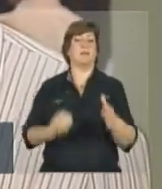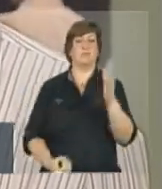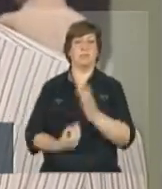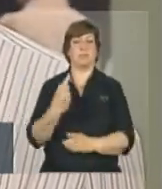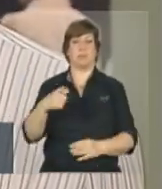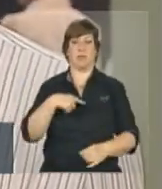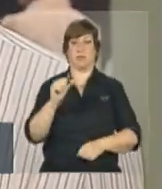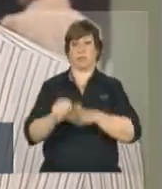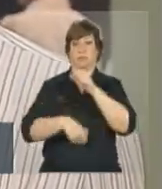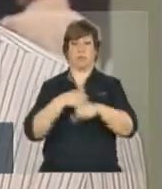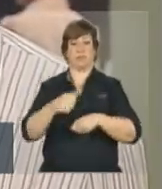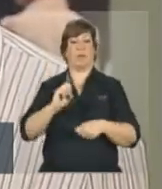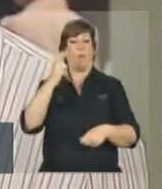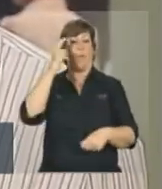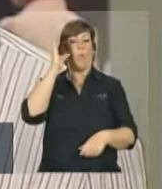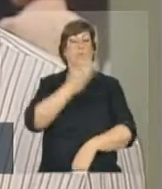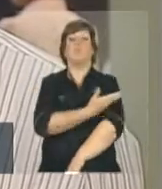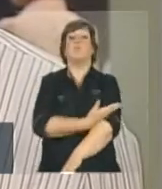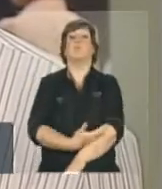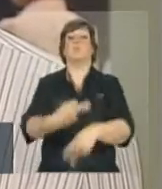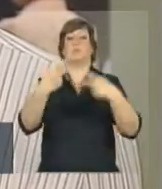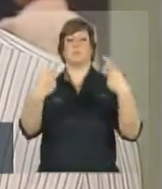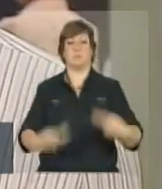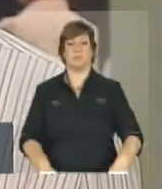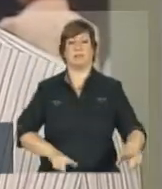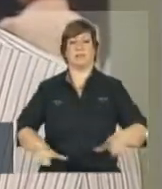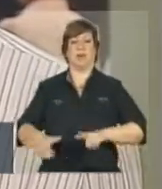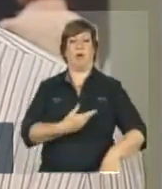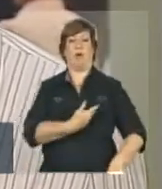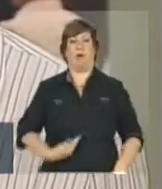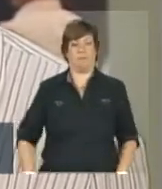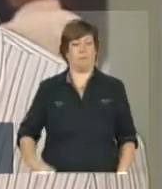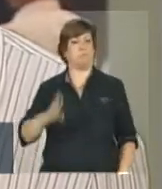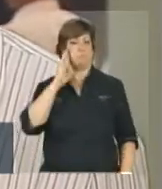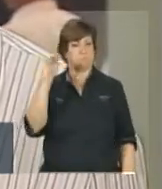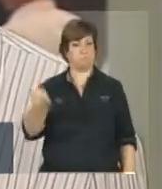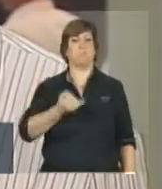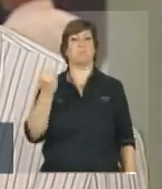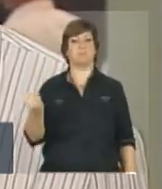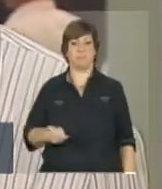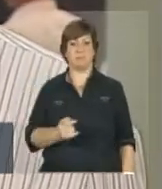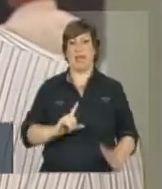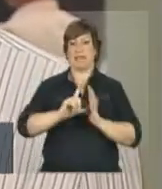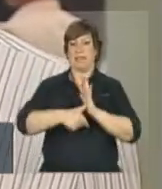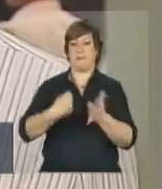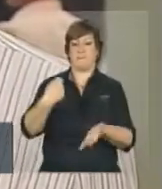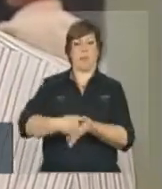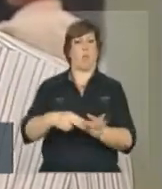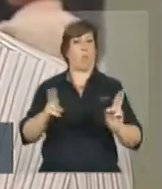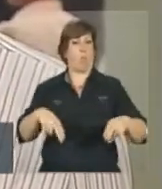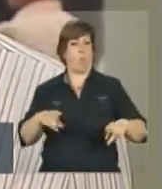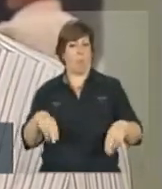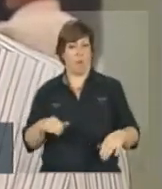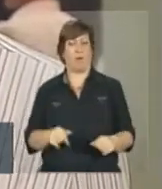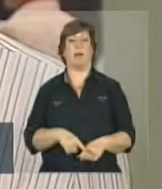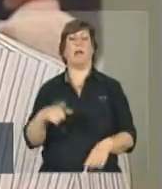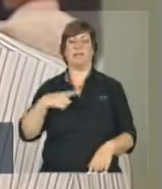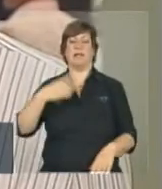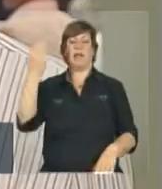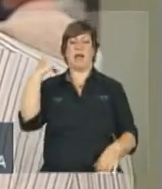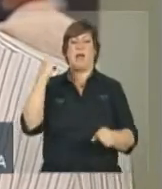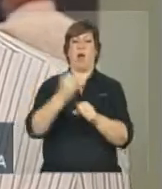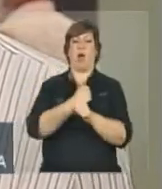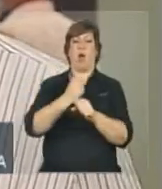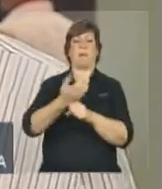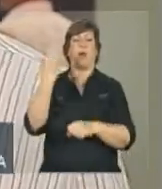Isso foi uma mudança cultural, uma mudança de prática de gestão de governo fundamental, né? Existiam obras antes, em